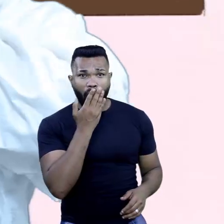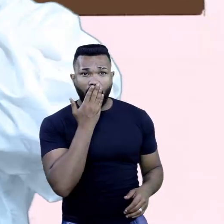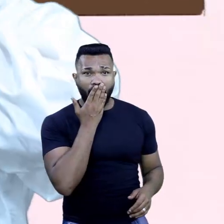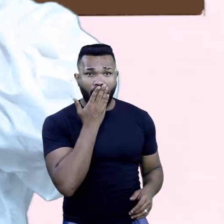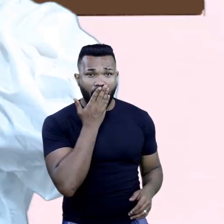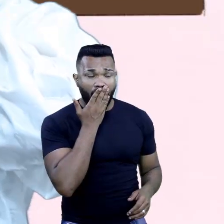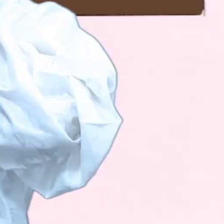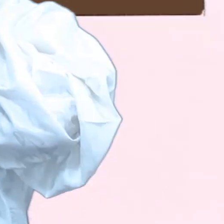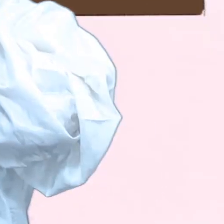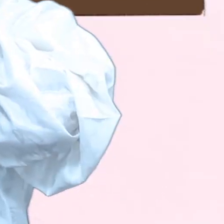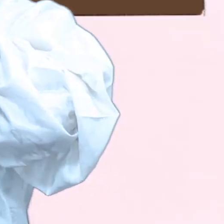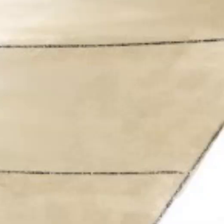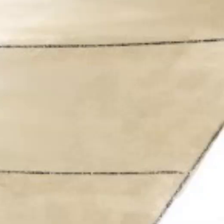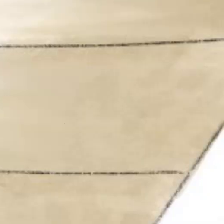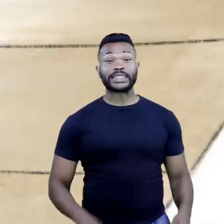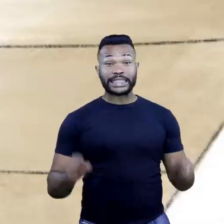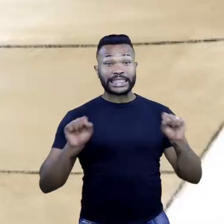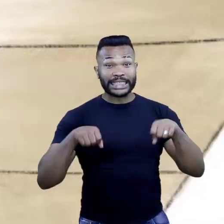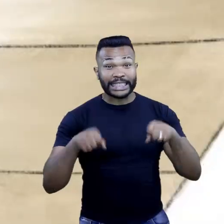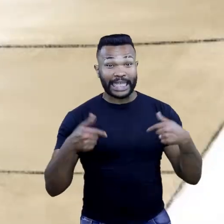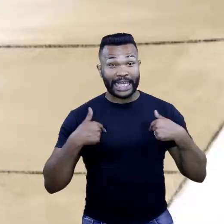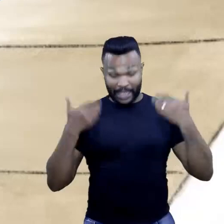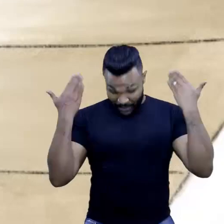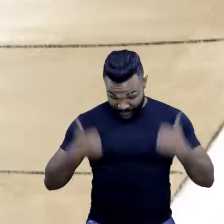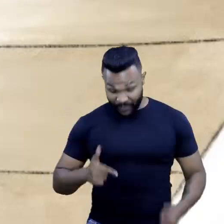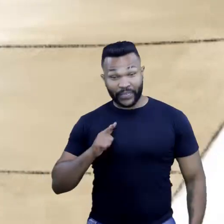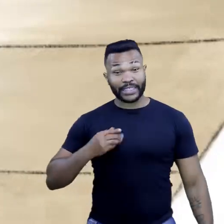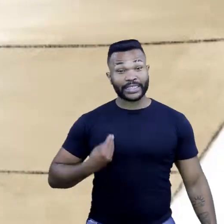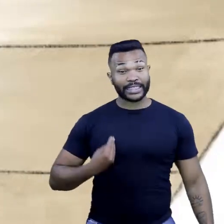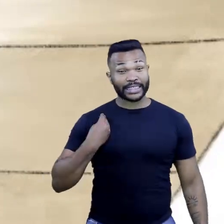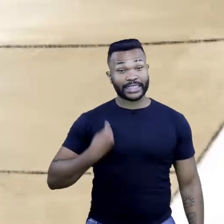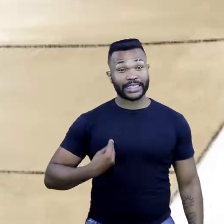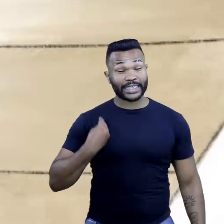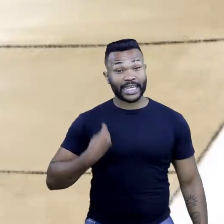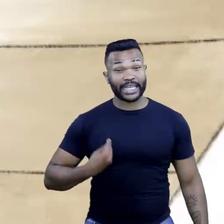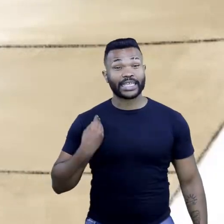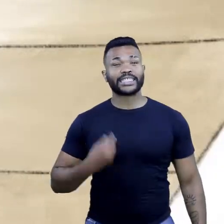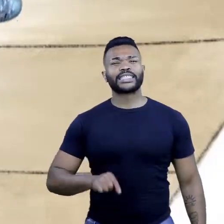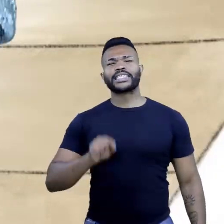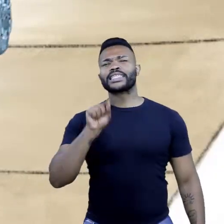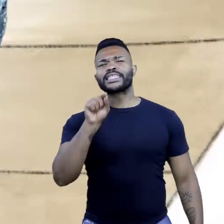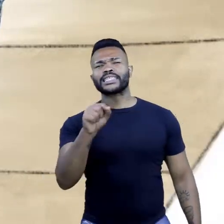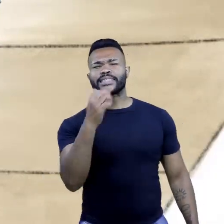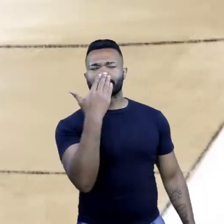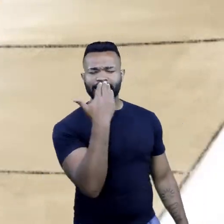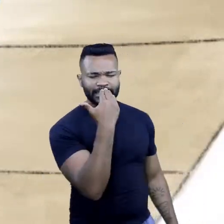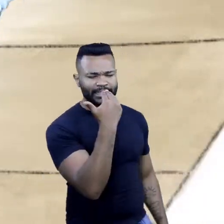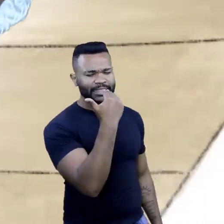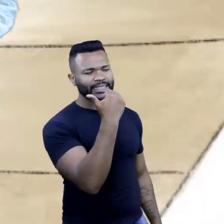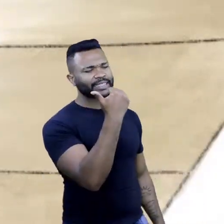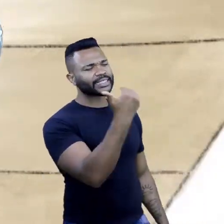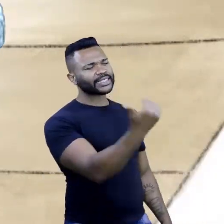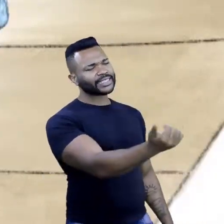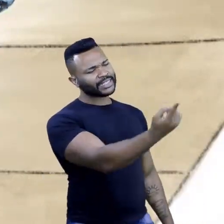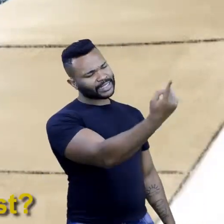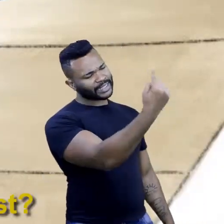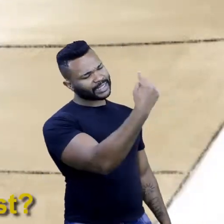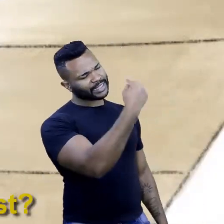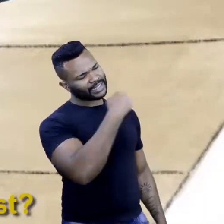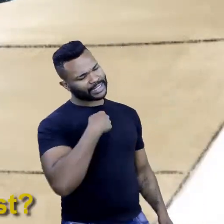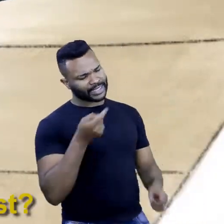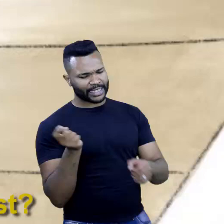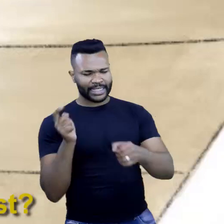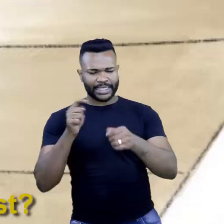Oh! Oh! Sim, Alteza, eu estou aqui. Quem me chamou?